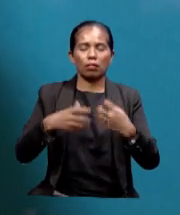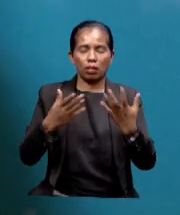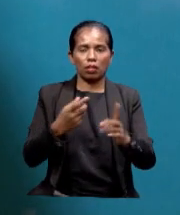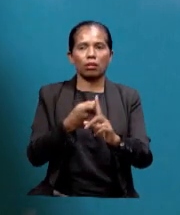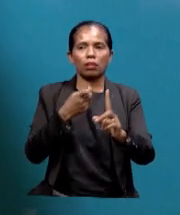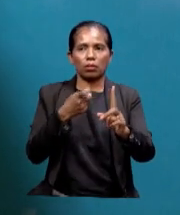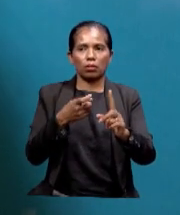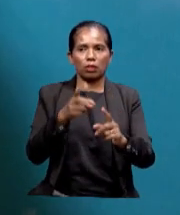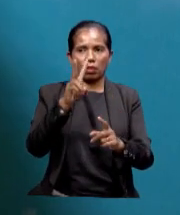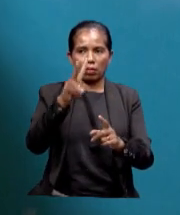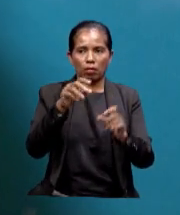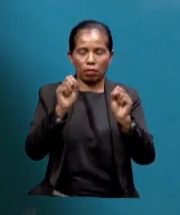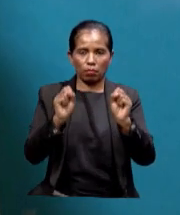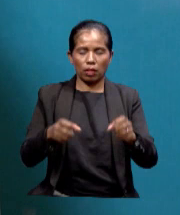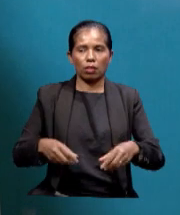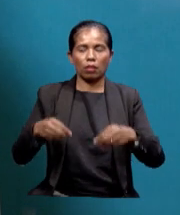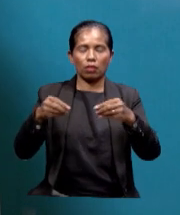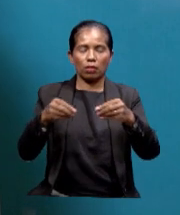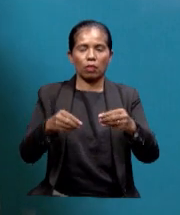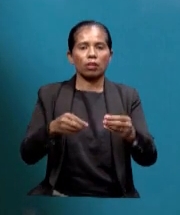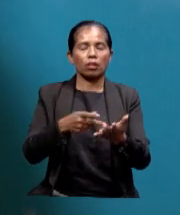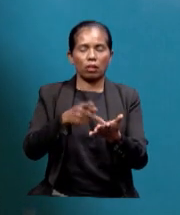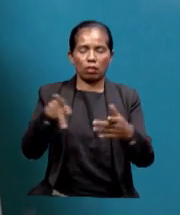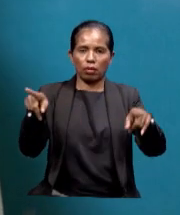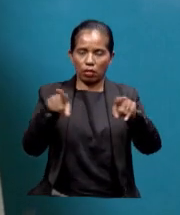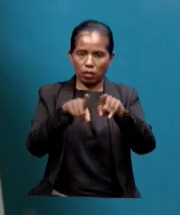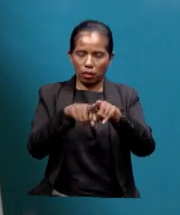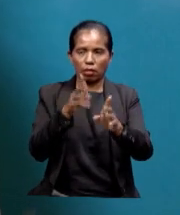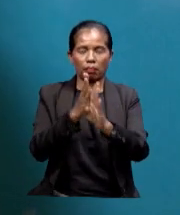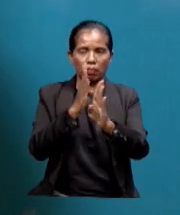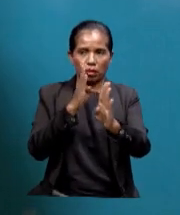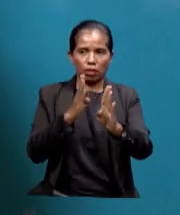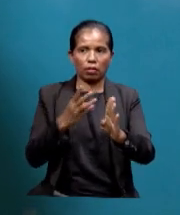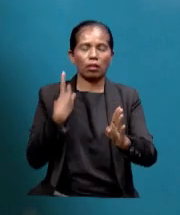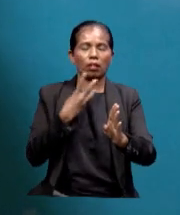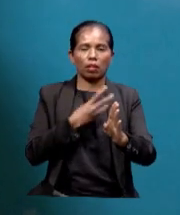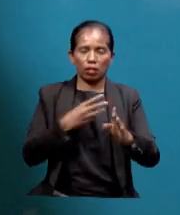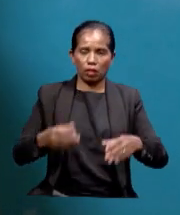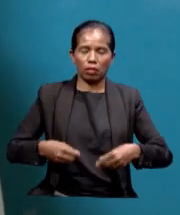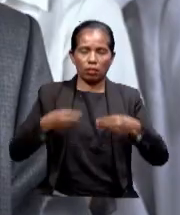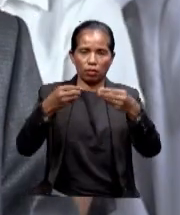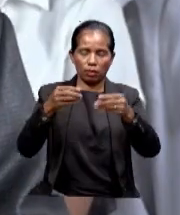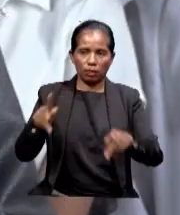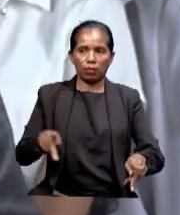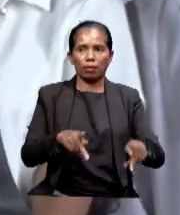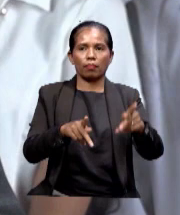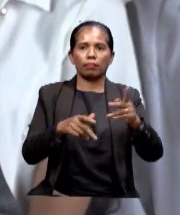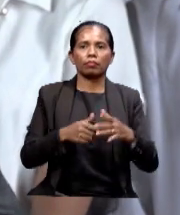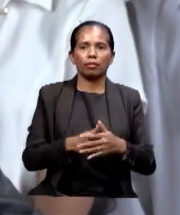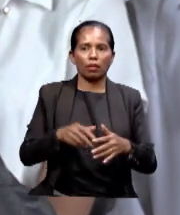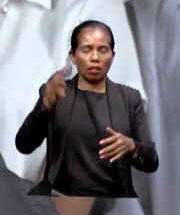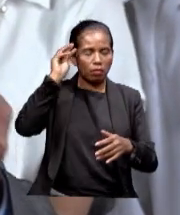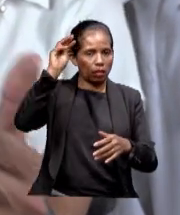ruane bele submete preso nebe mahane sang bai bis idane be ita tu ofrece bai publiko. Antes ne